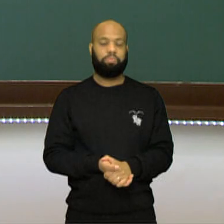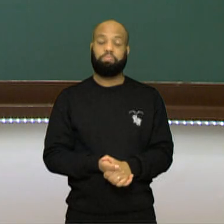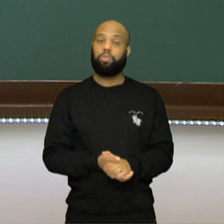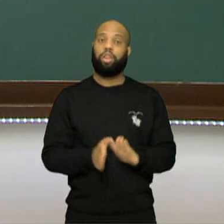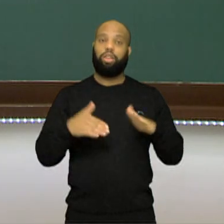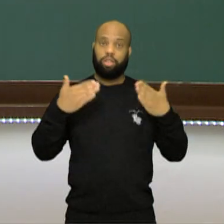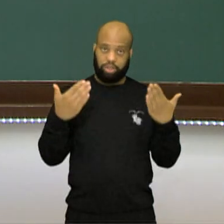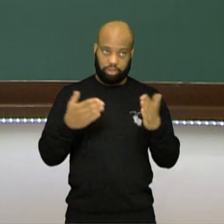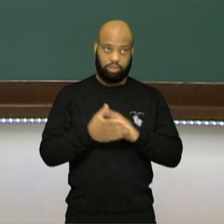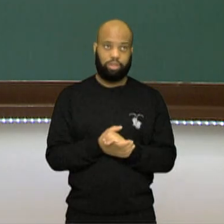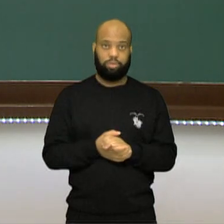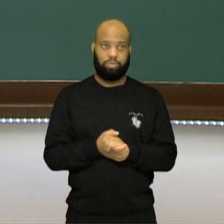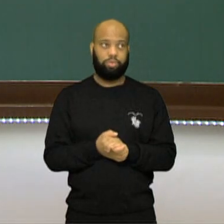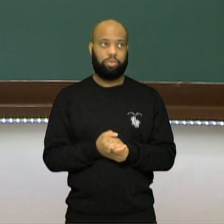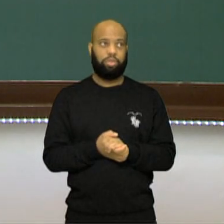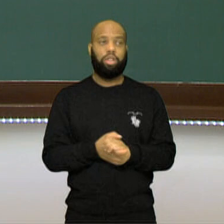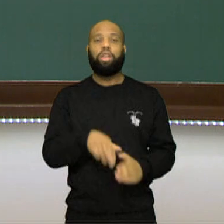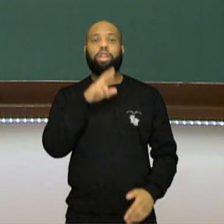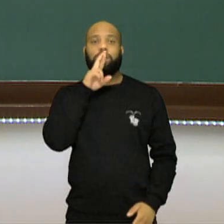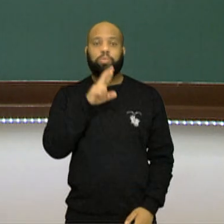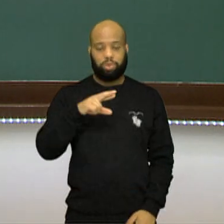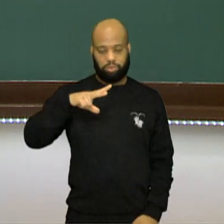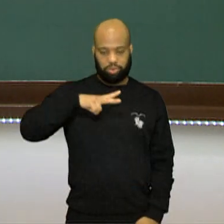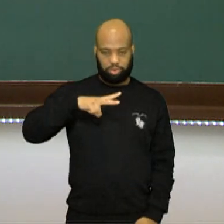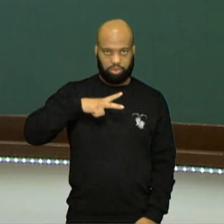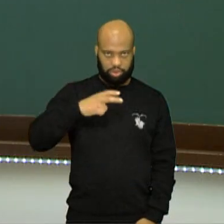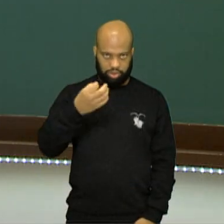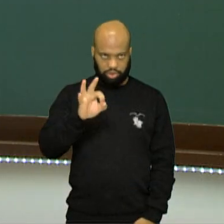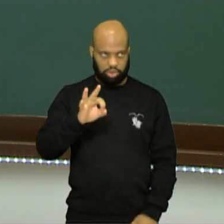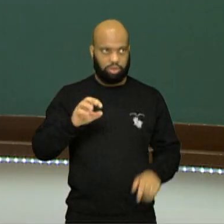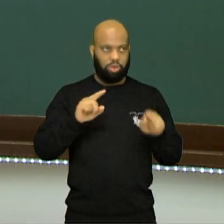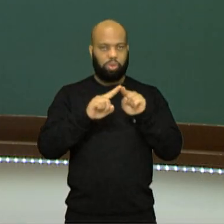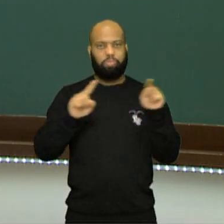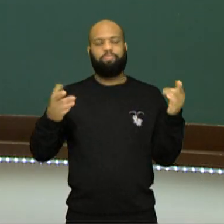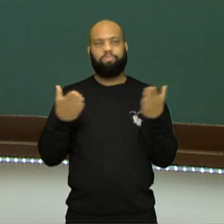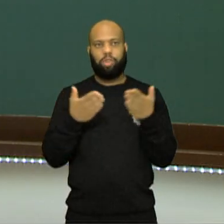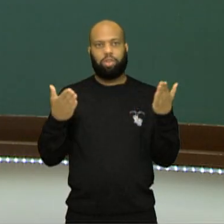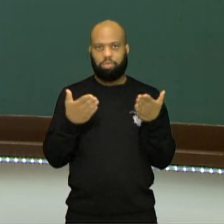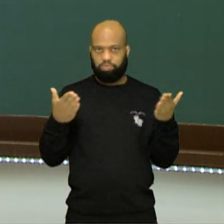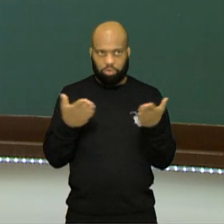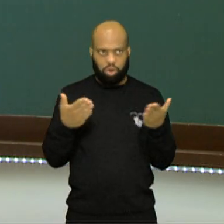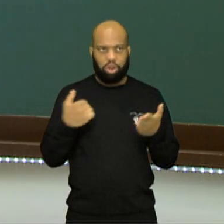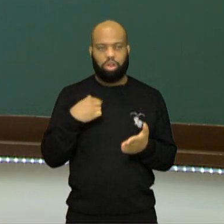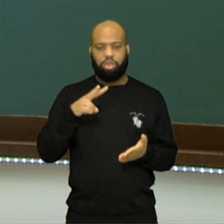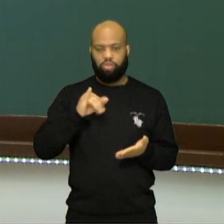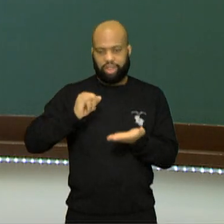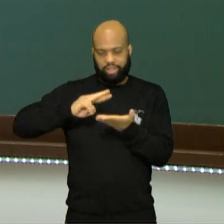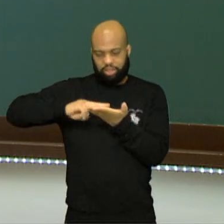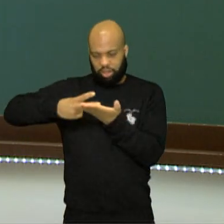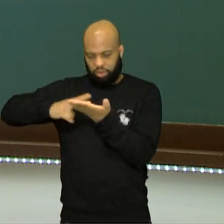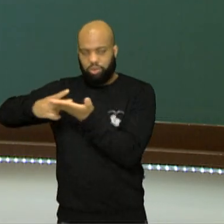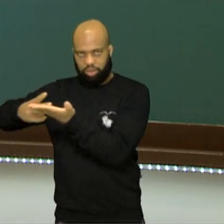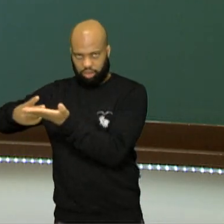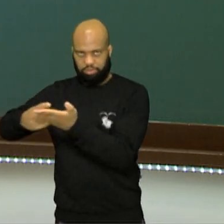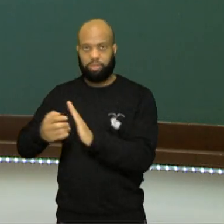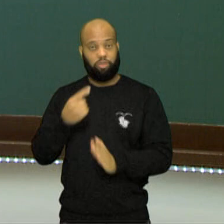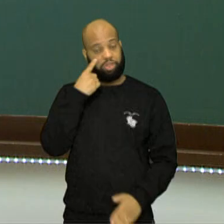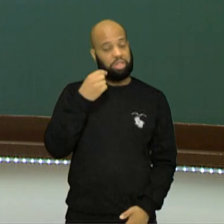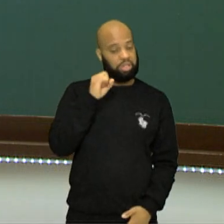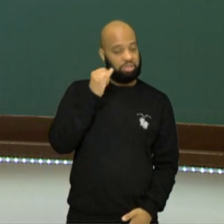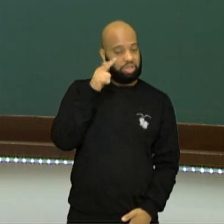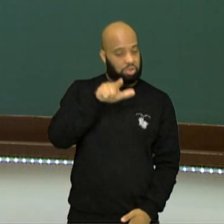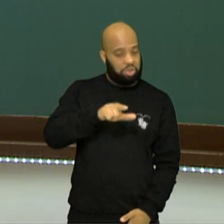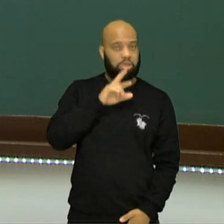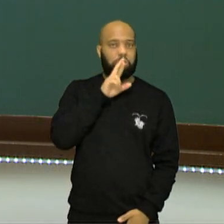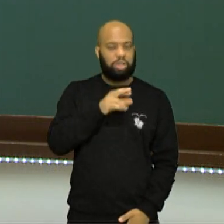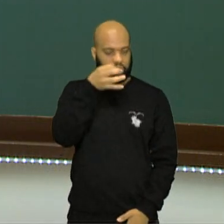Bom, as respostas elas são pessoais, mas só por via das dúvidas eu vou fazer a tradução aqui das perguntas e